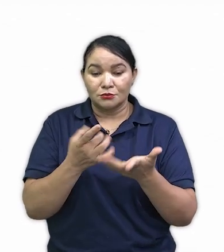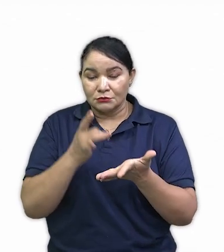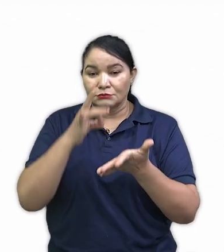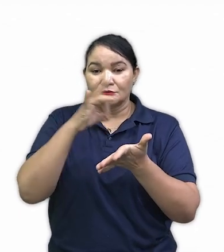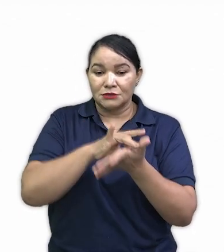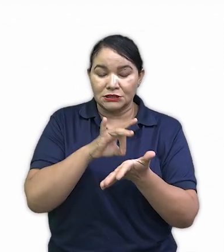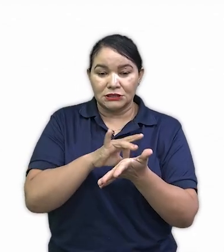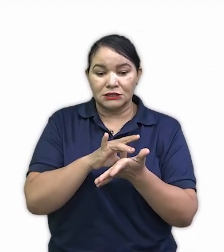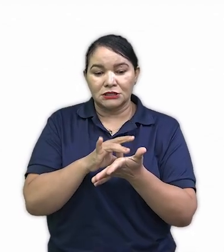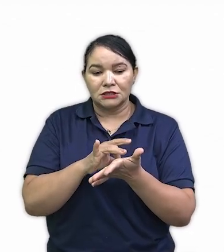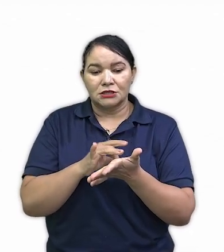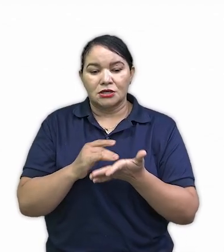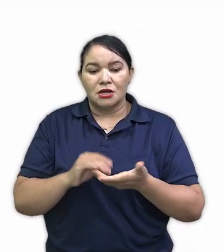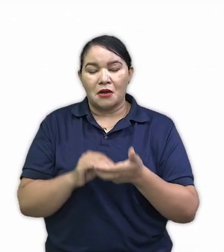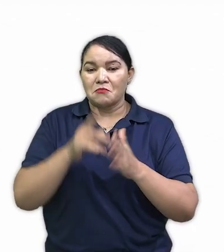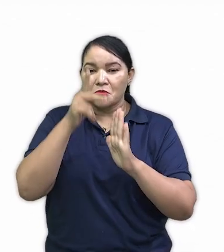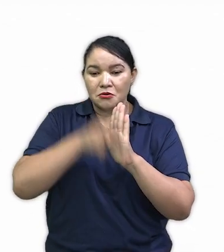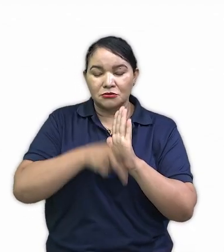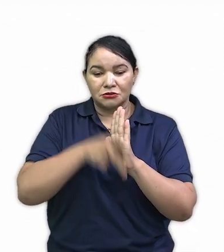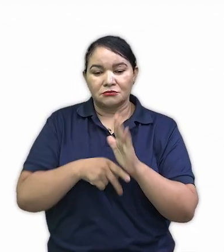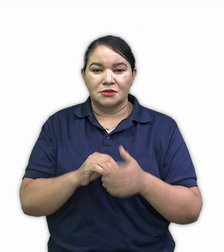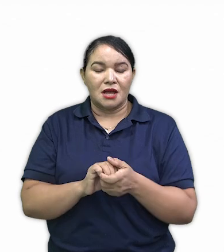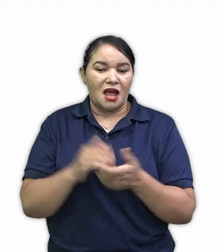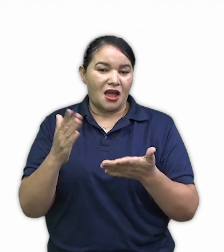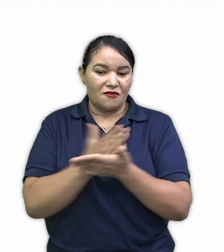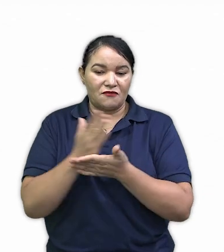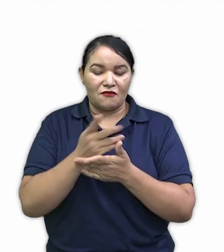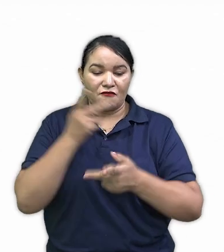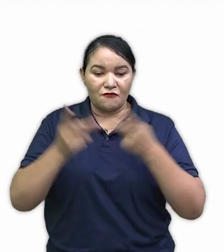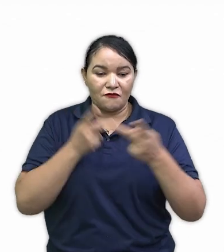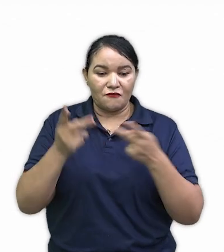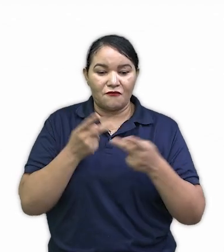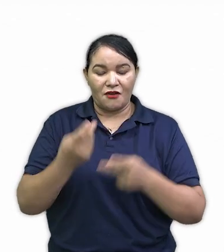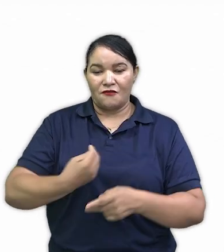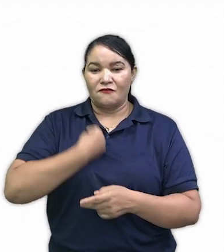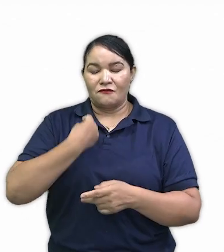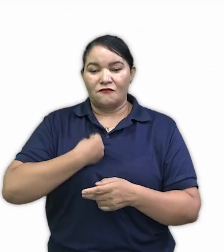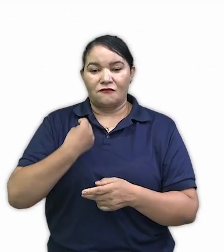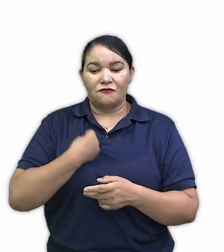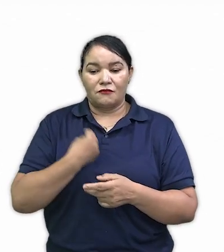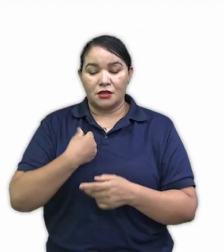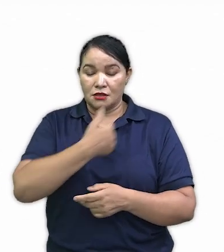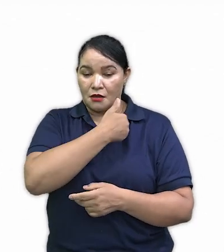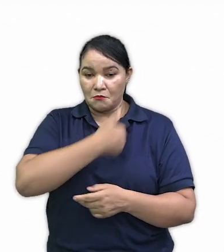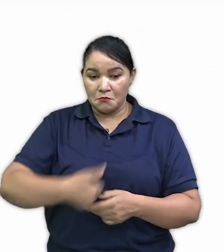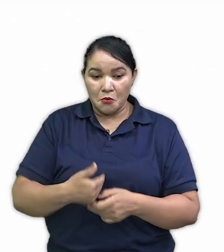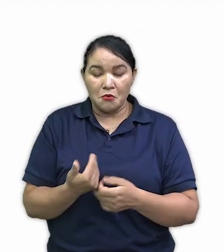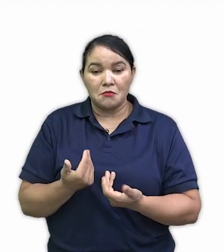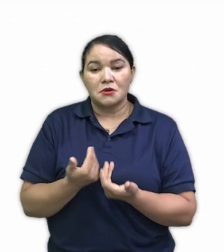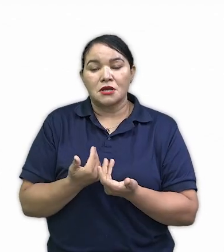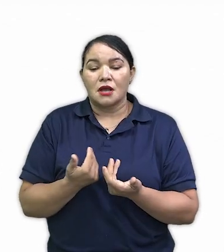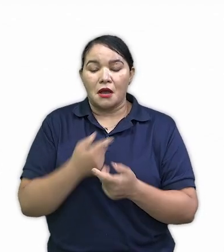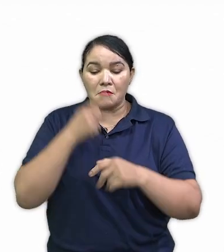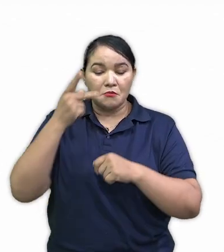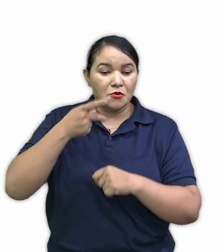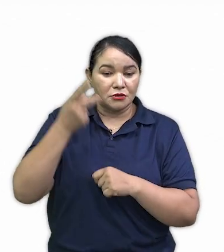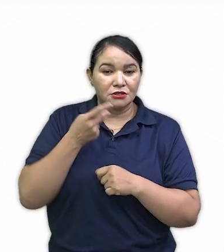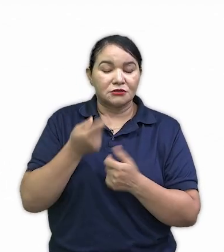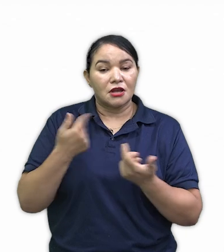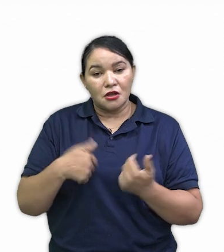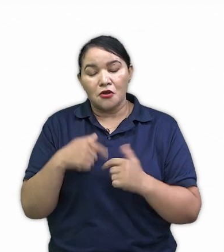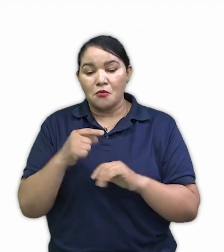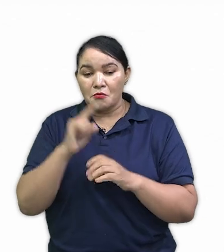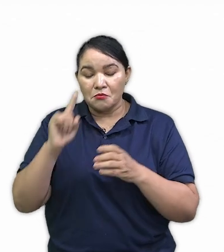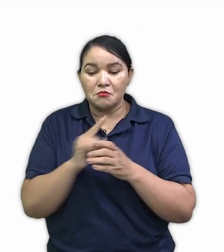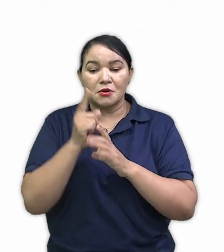causas concretas. Talvez o jovem, não quero participar da vida pública como um político, eu vou me engajar